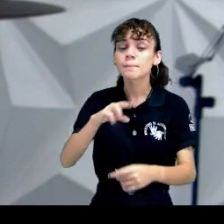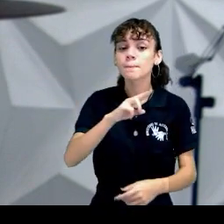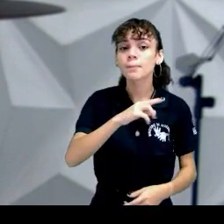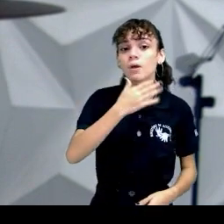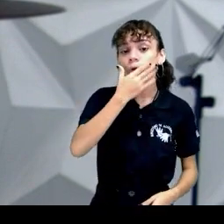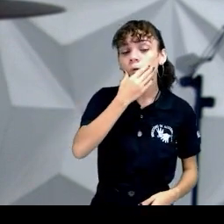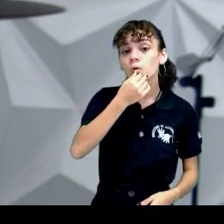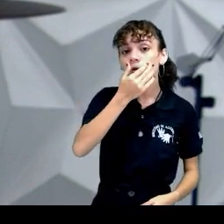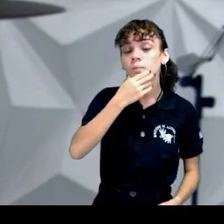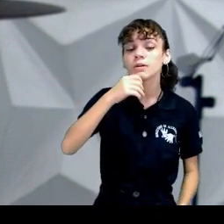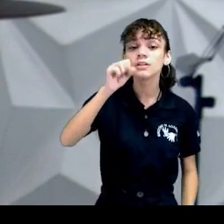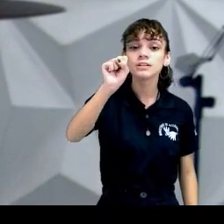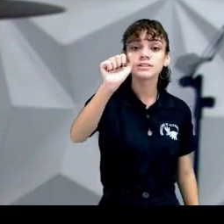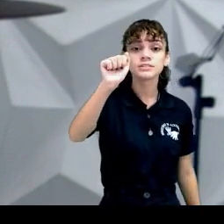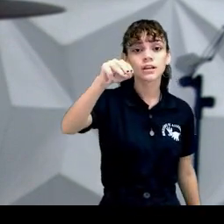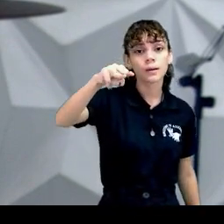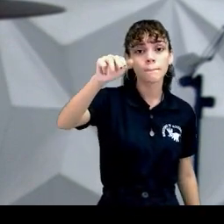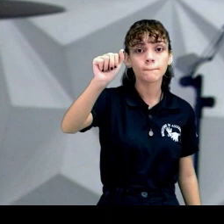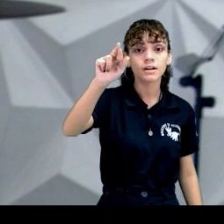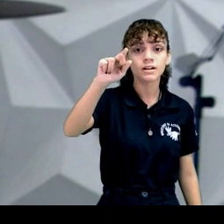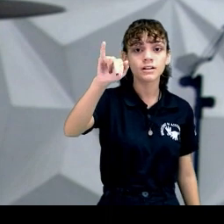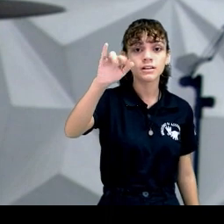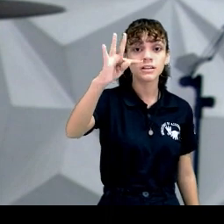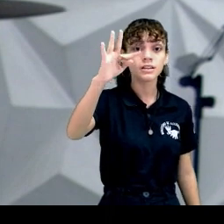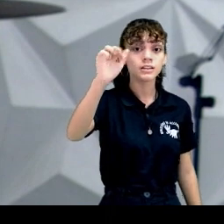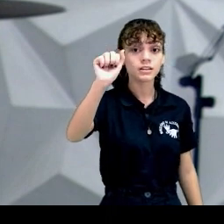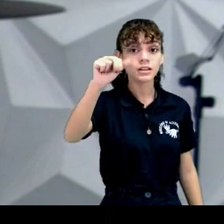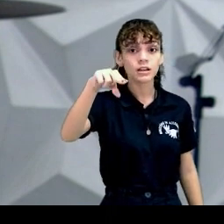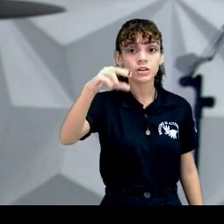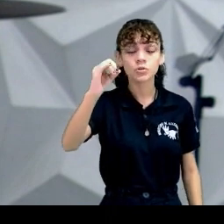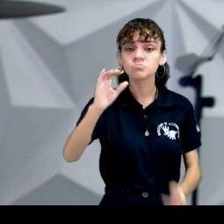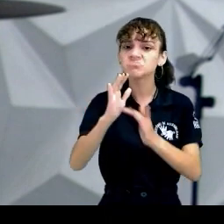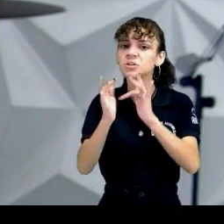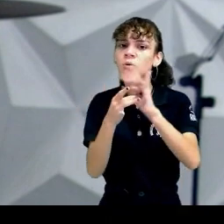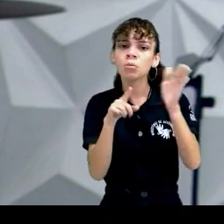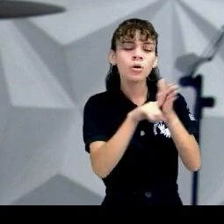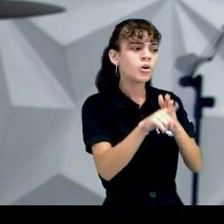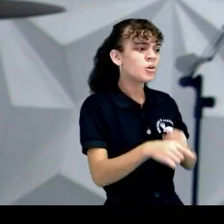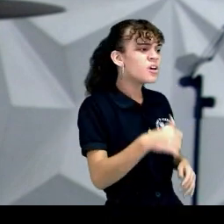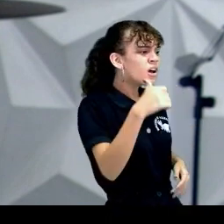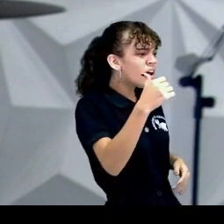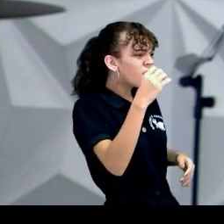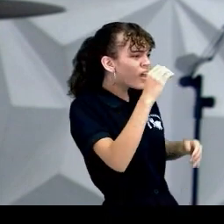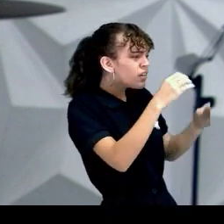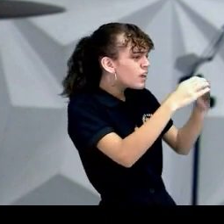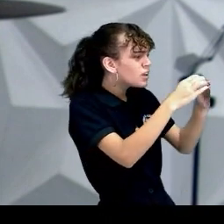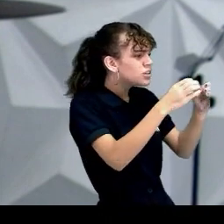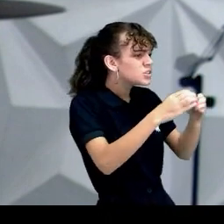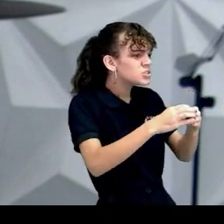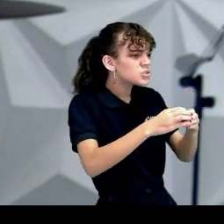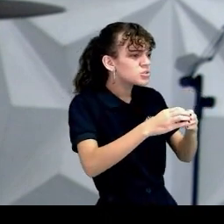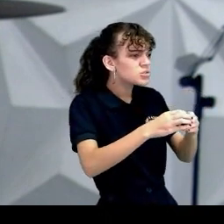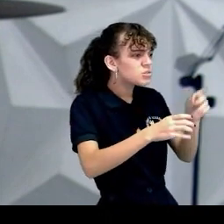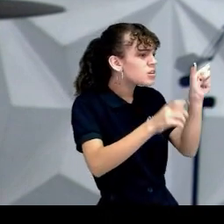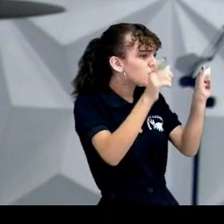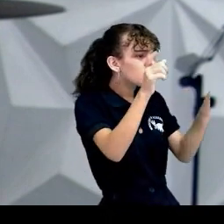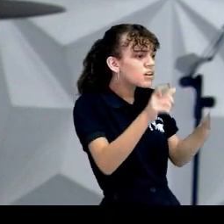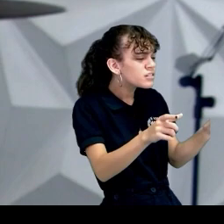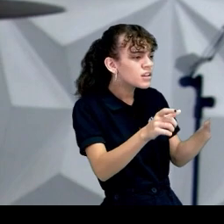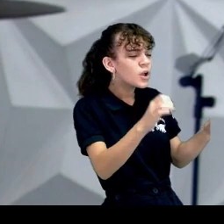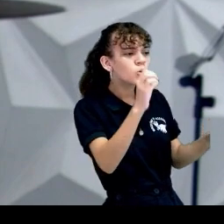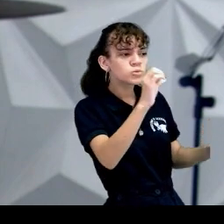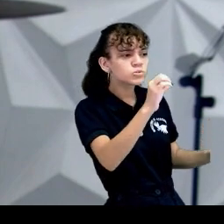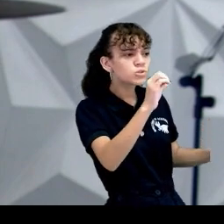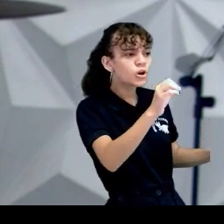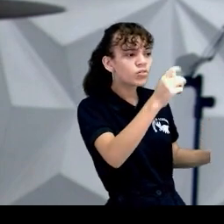9? Ninguém voltou para dar glórias a Deus, exceto esse estrangeiro? E disse ao homem: levante-se e vá,